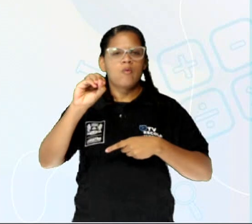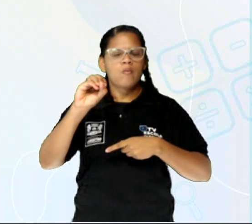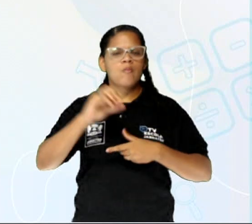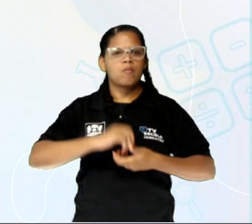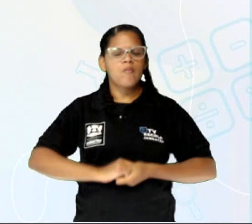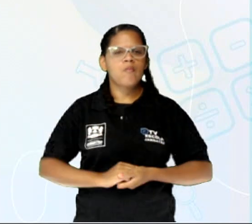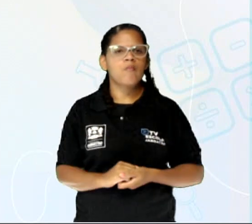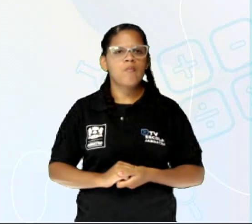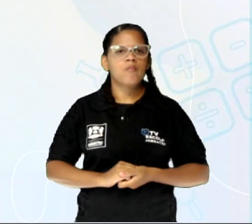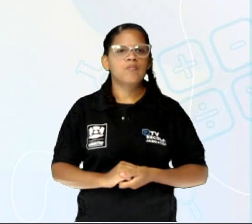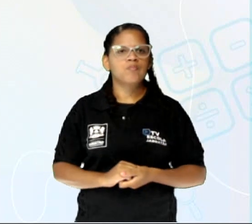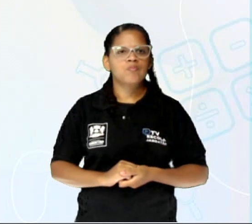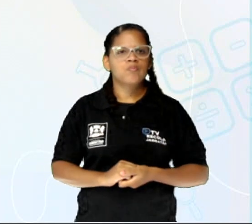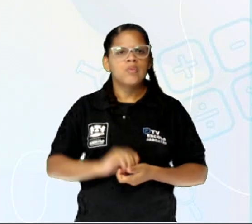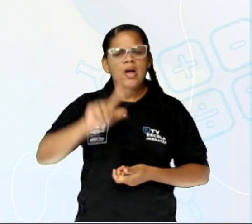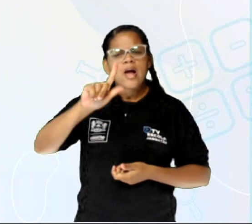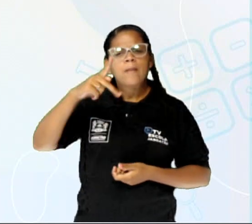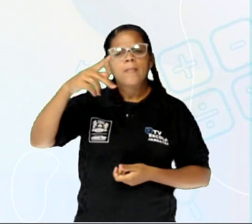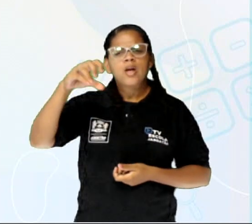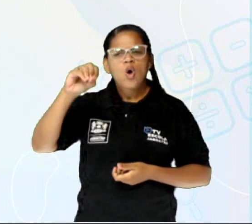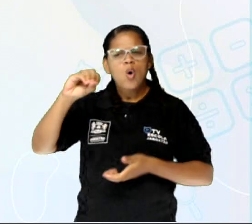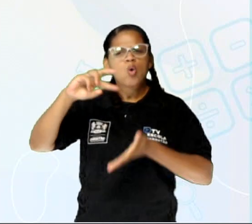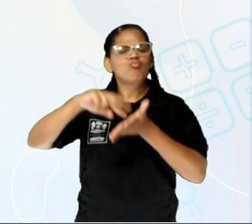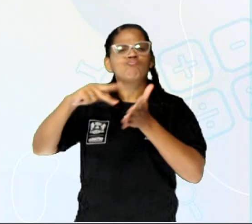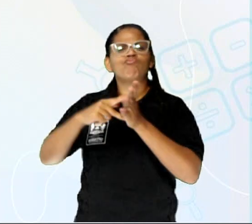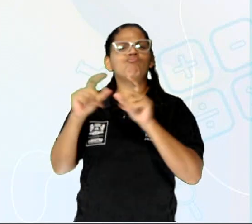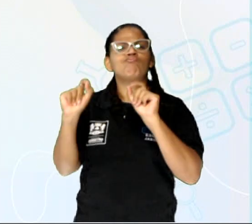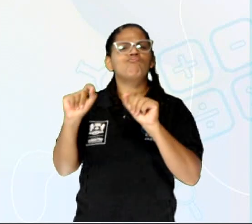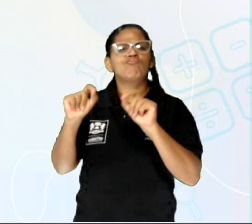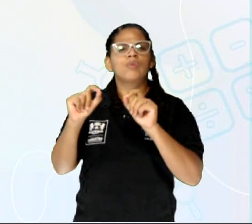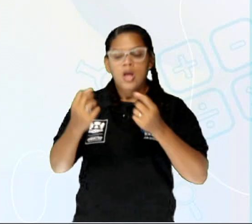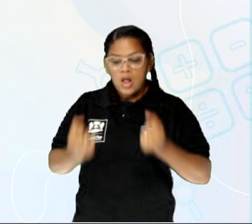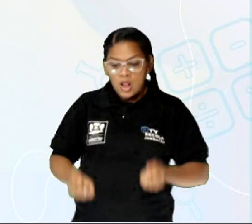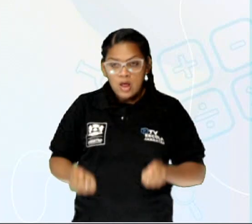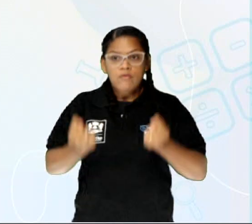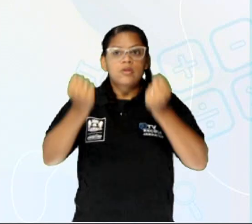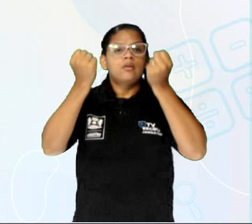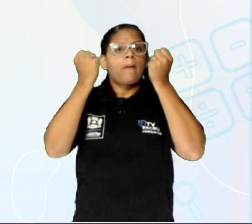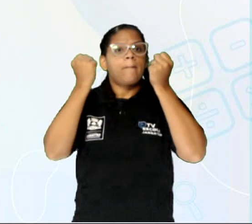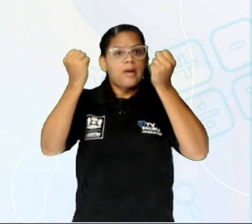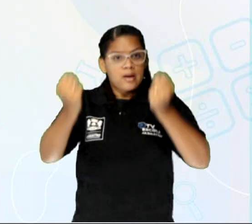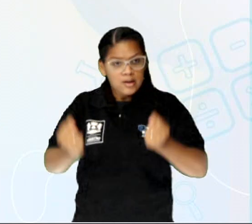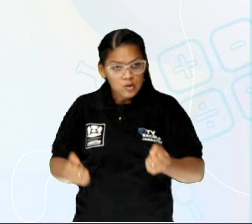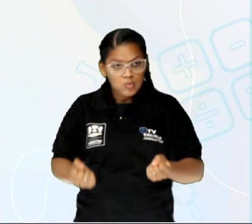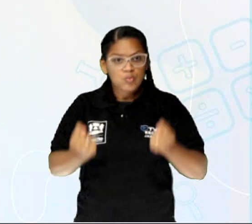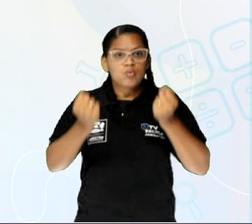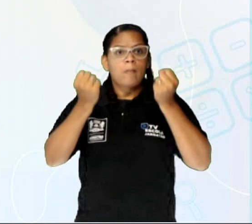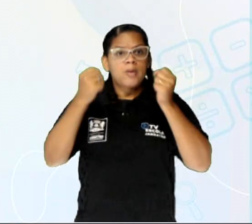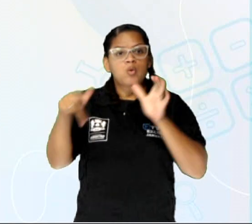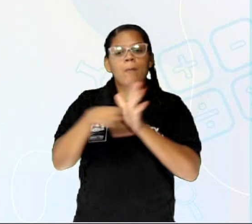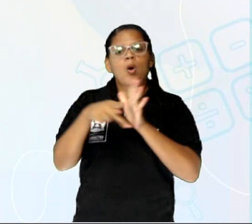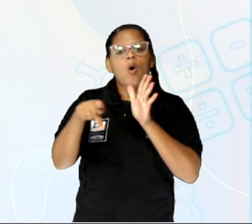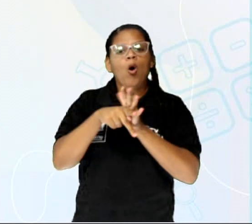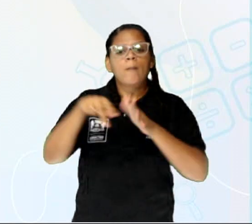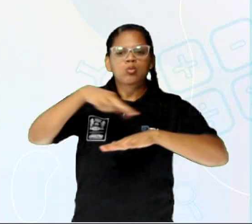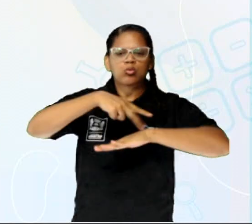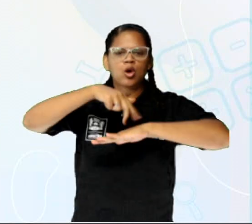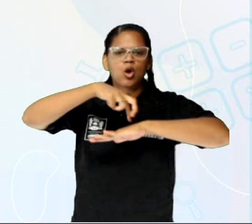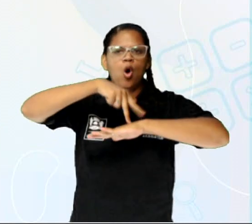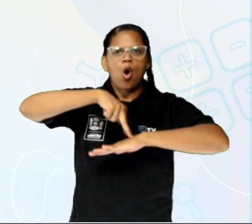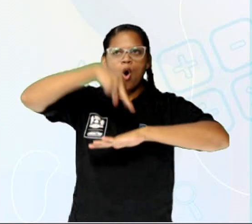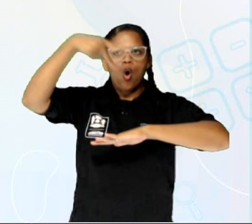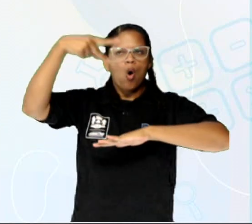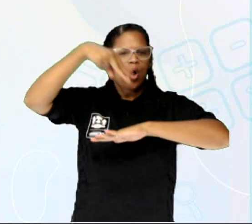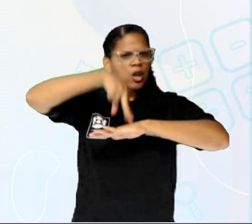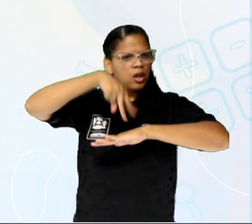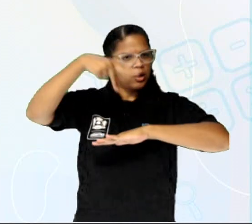A sigla ela já te dá uma dica do que é levantamento de peso olímpico. A imagem que a gente tem ao lado, ela já mais